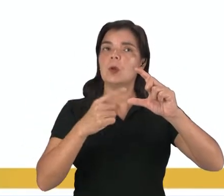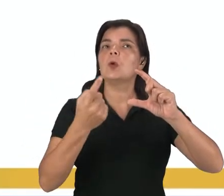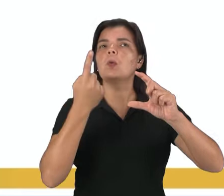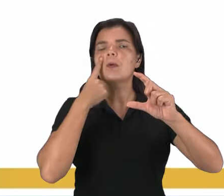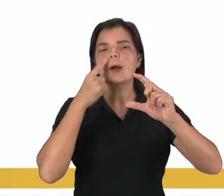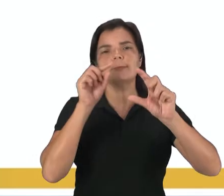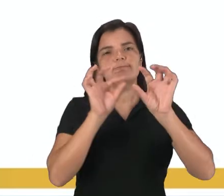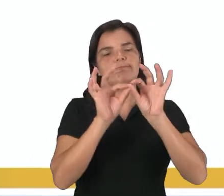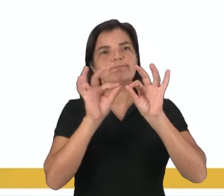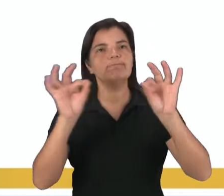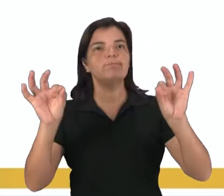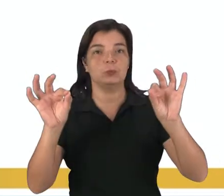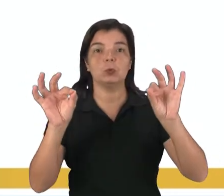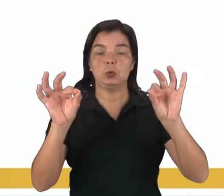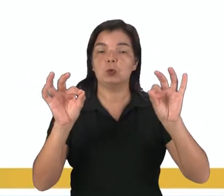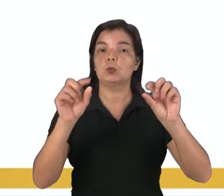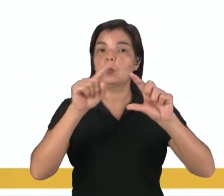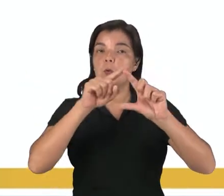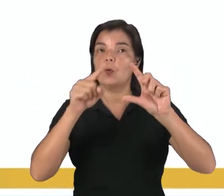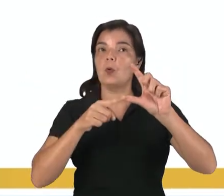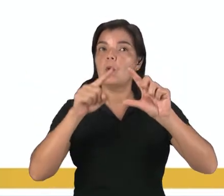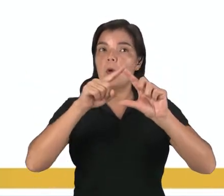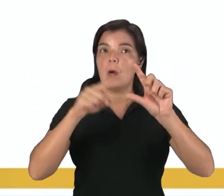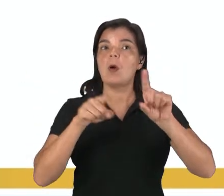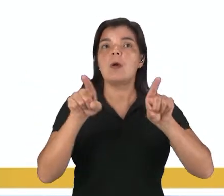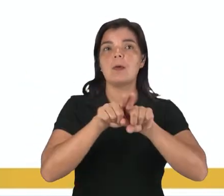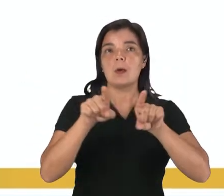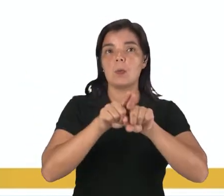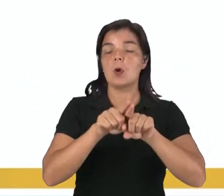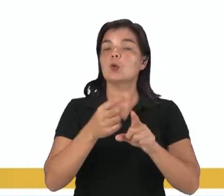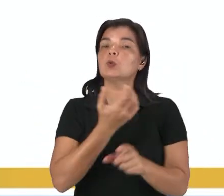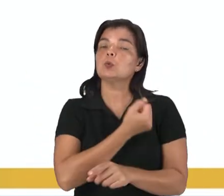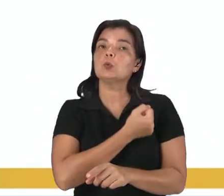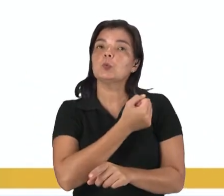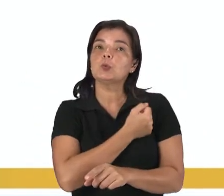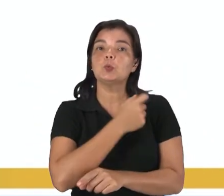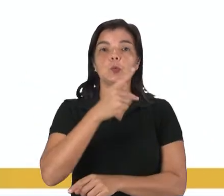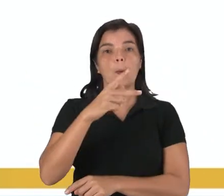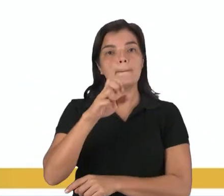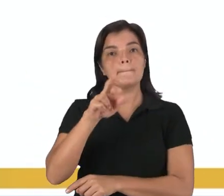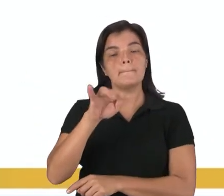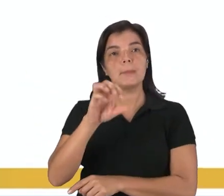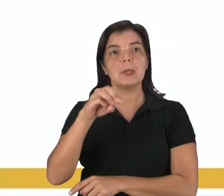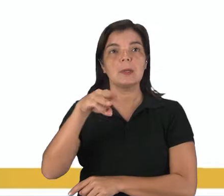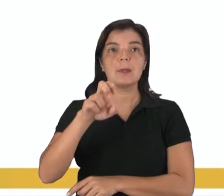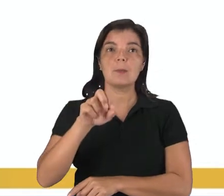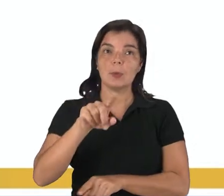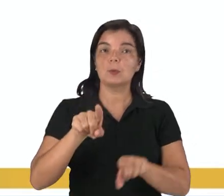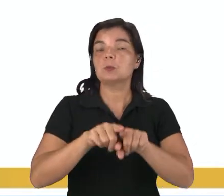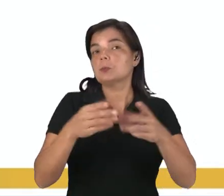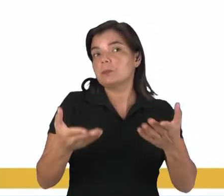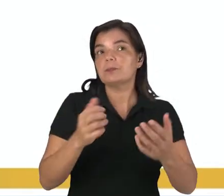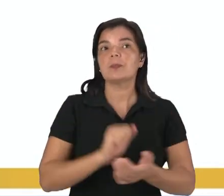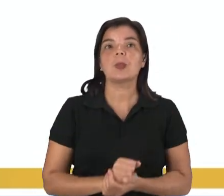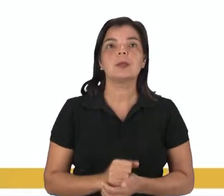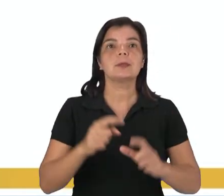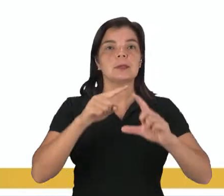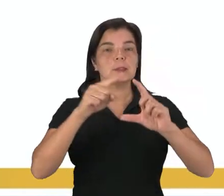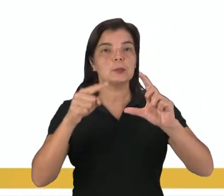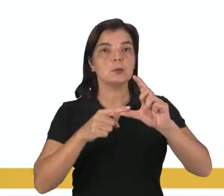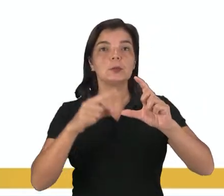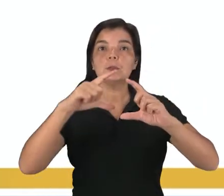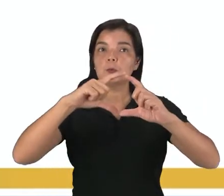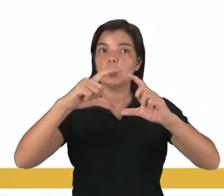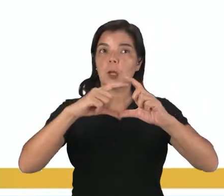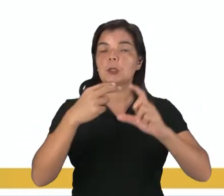quando nós medimos os lados de uma região estamos determinando o valor de seu perímetro certo então